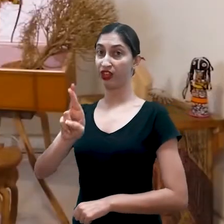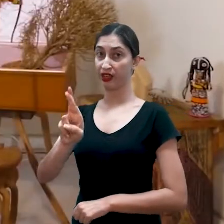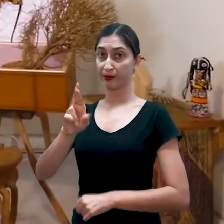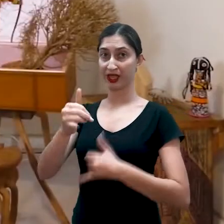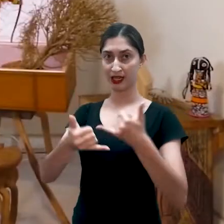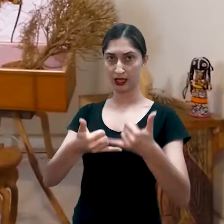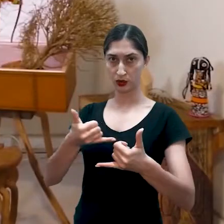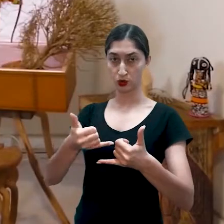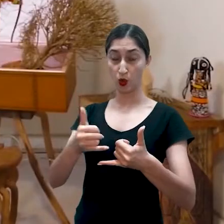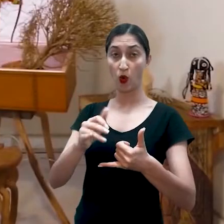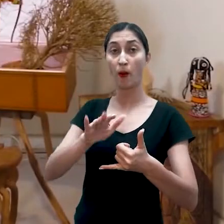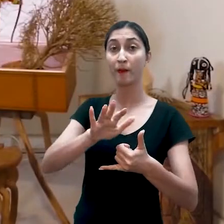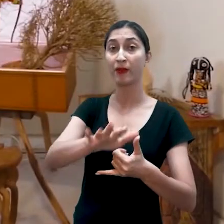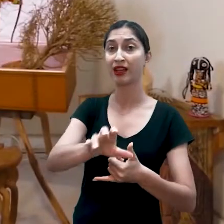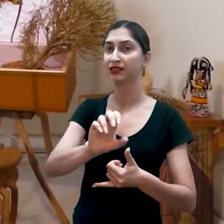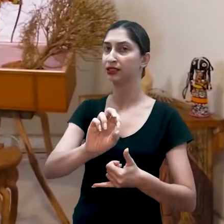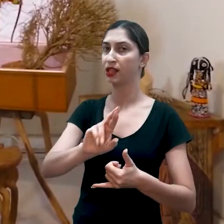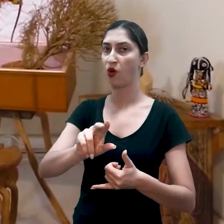mas não é ouvir assim,